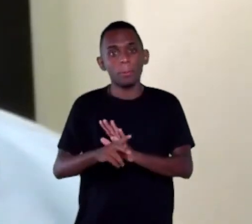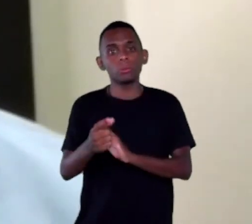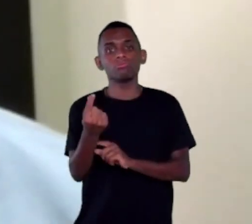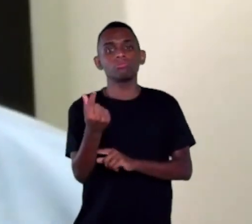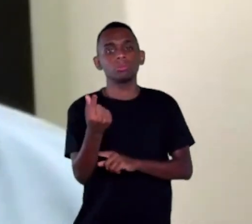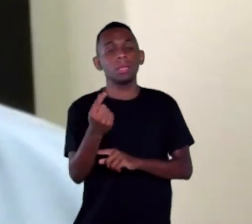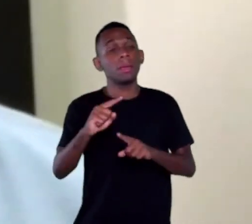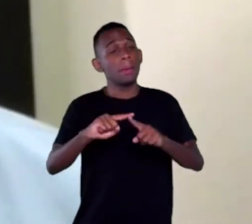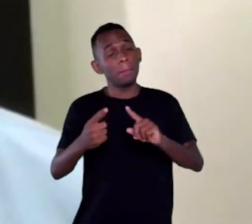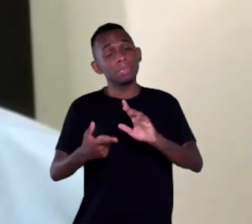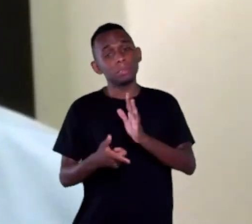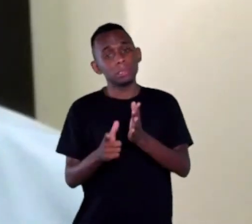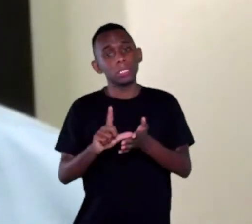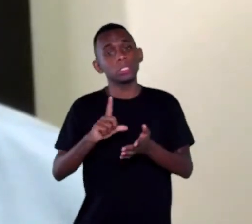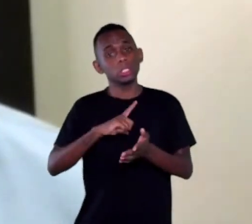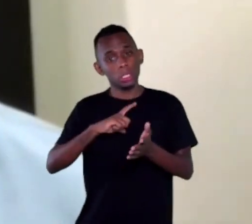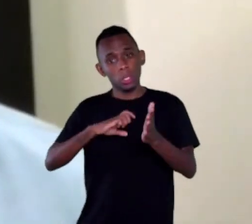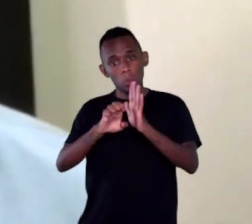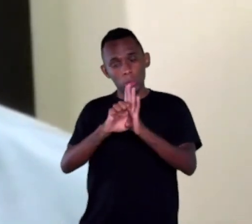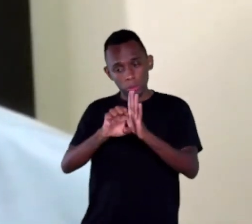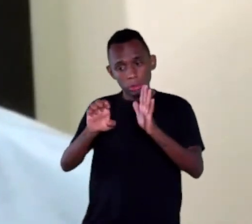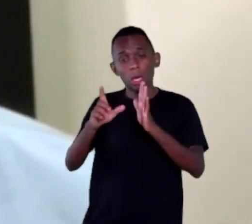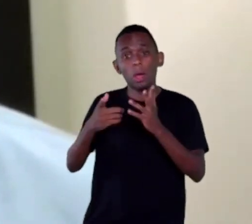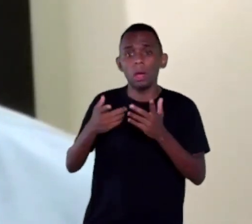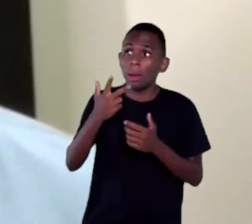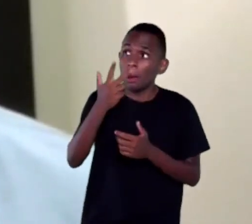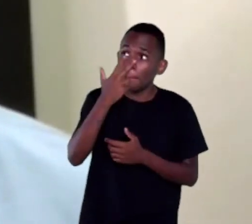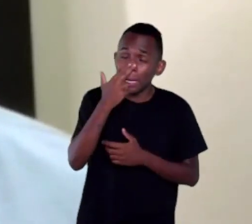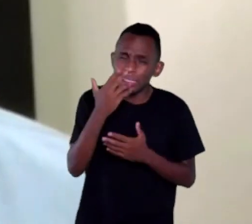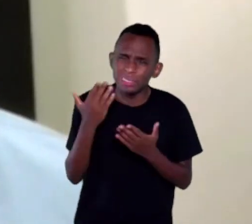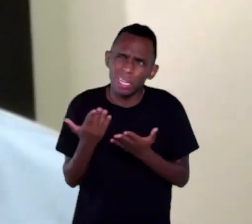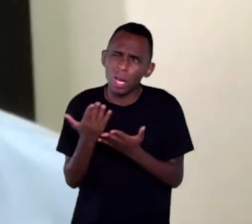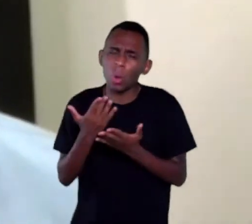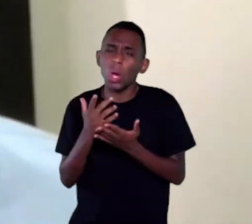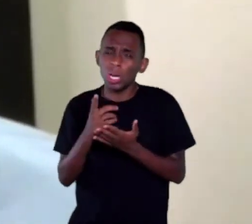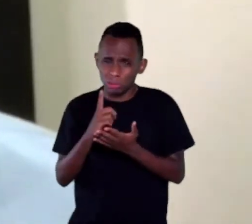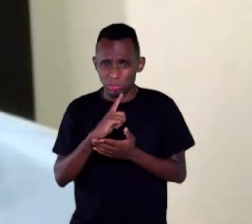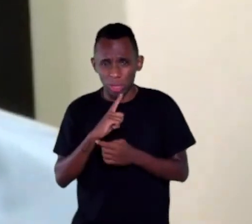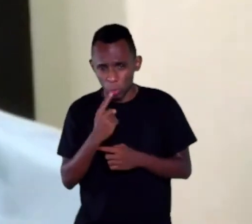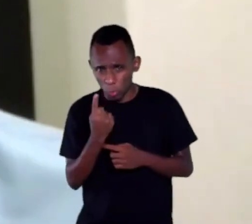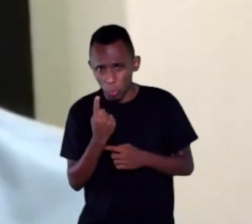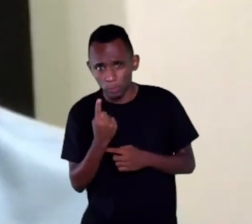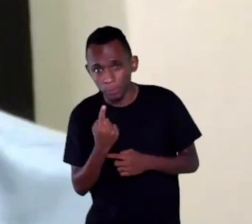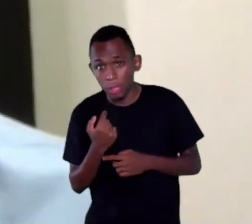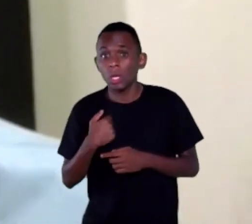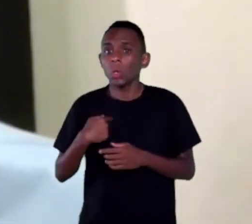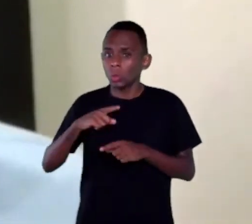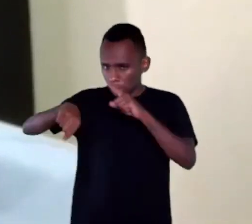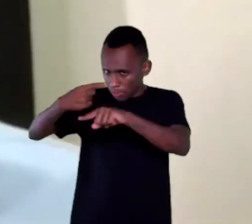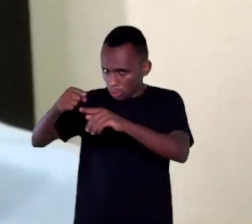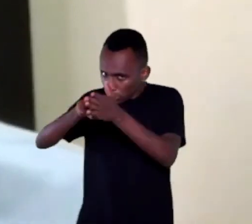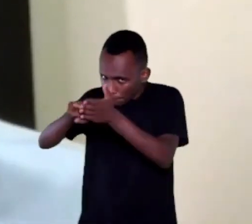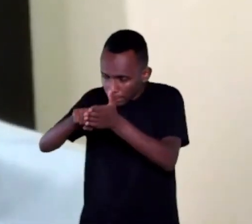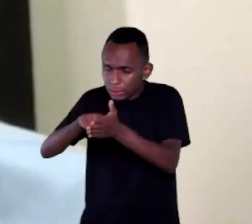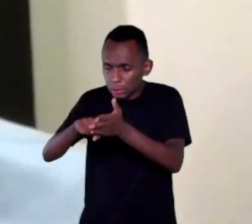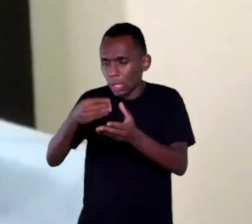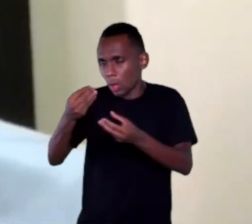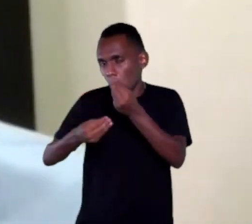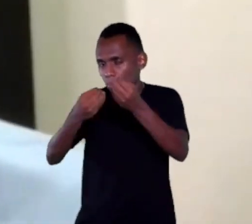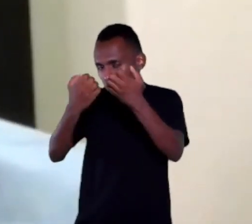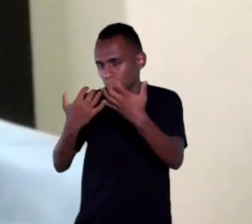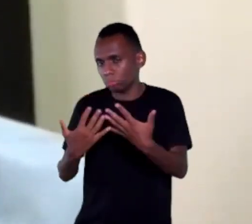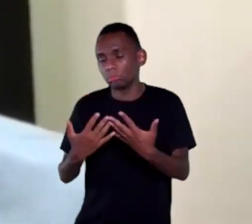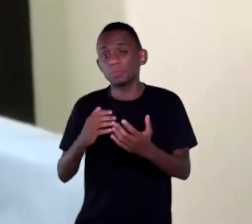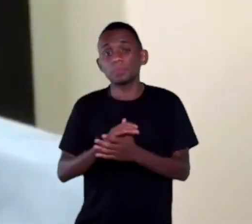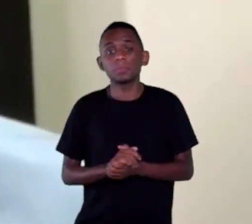um edital, agora parece que tem eu vou até me aprofundar mais, entender mais como que é, sobre